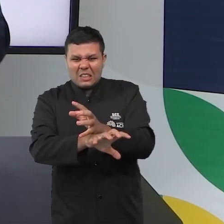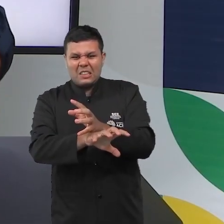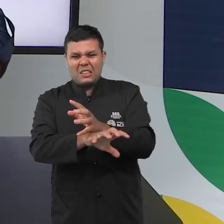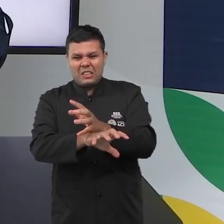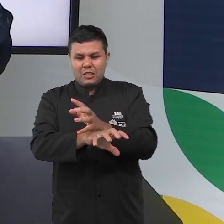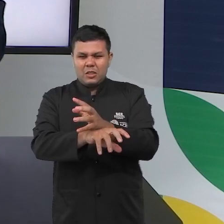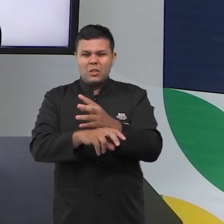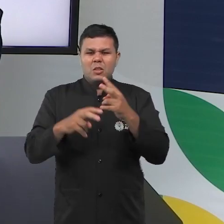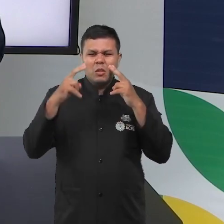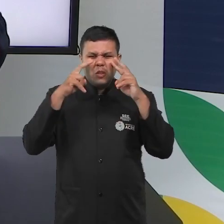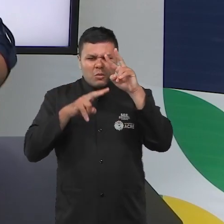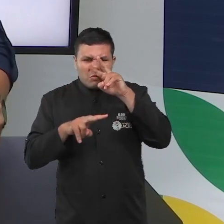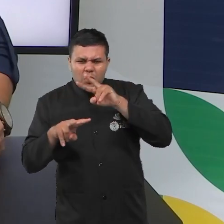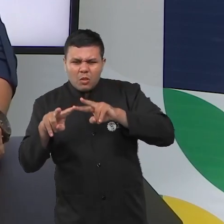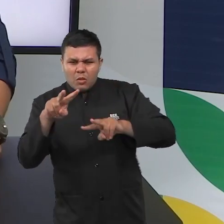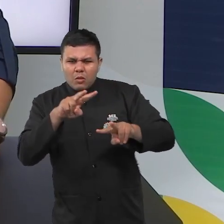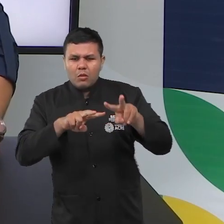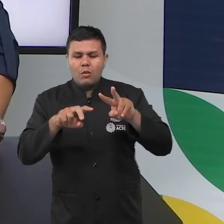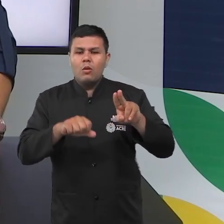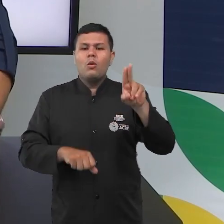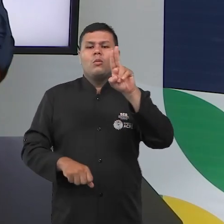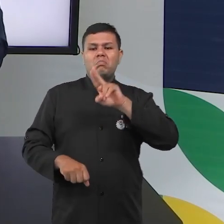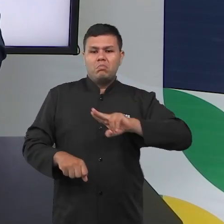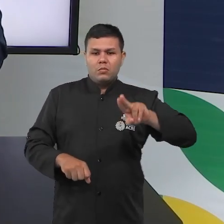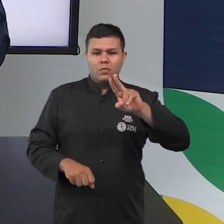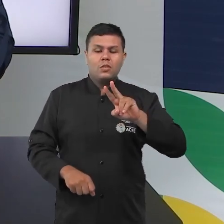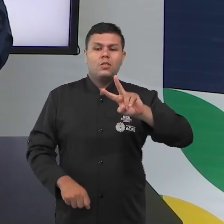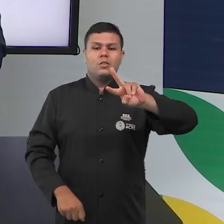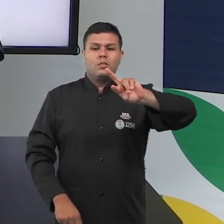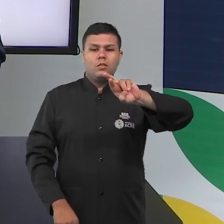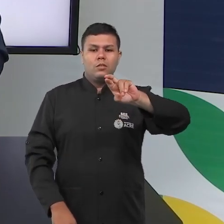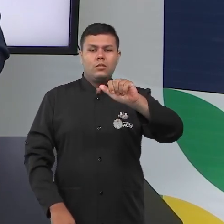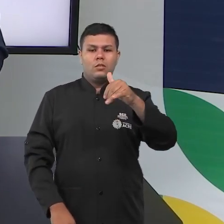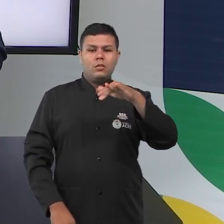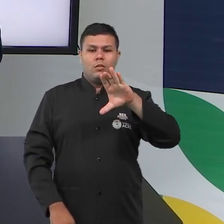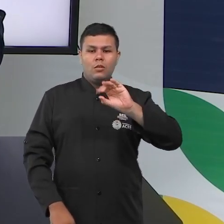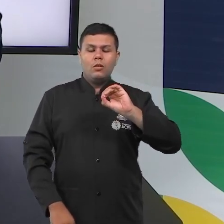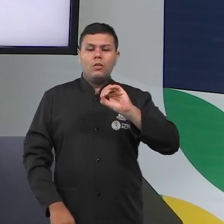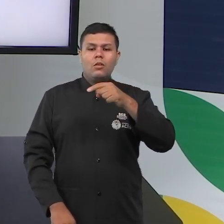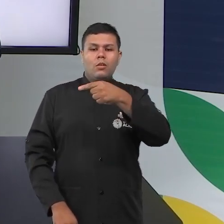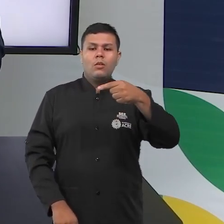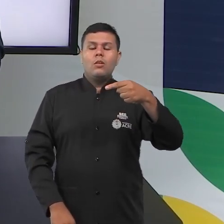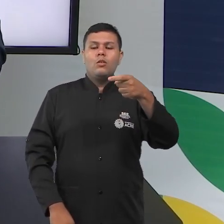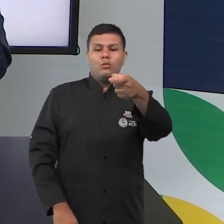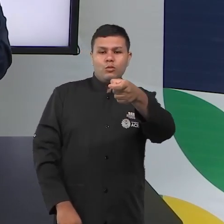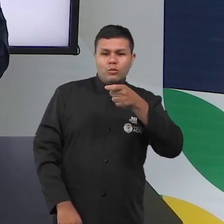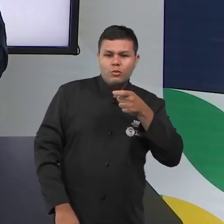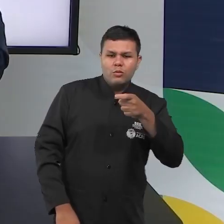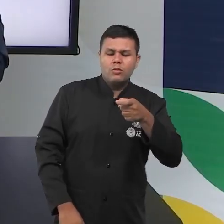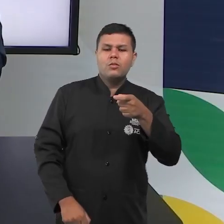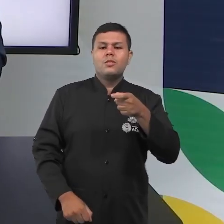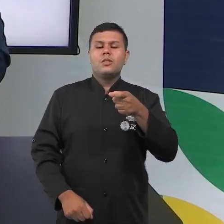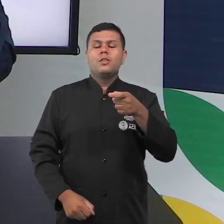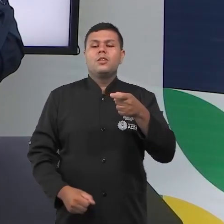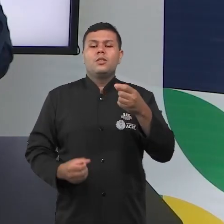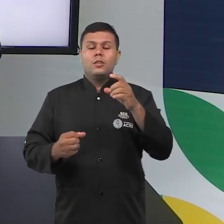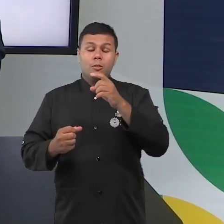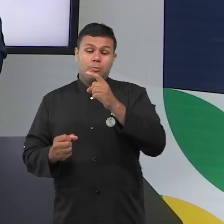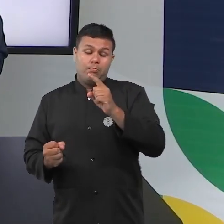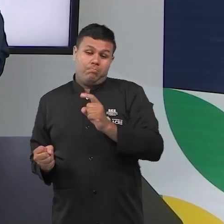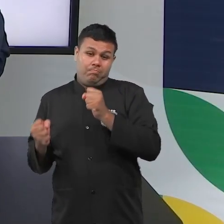fazer lá o raio-x, ou se você já usou o aparelho, o que o técnico faz? Ele te coloca na sala, ele te abandona lá